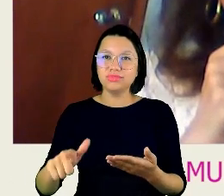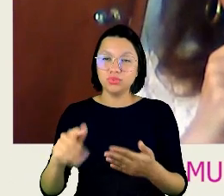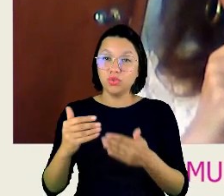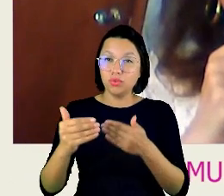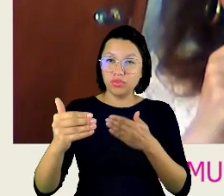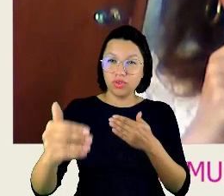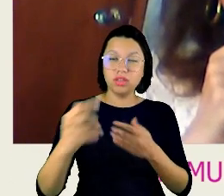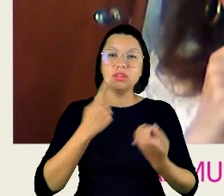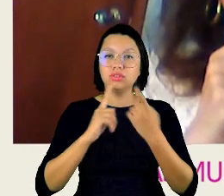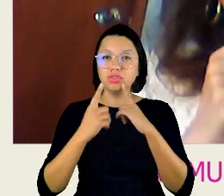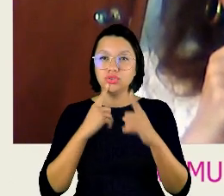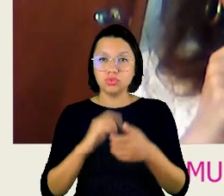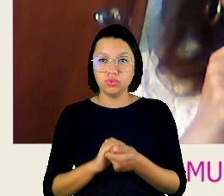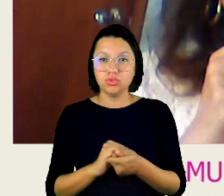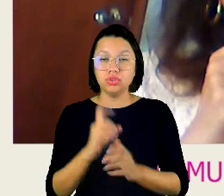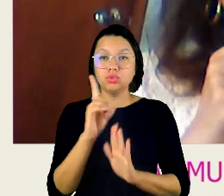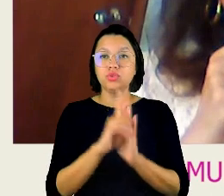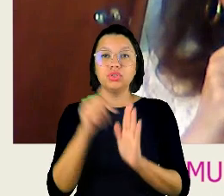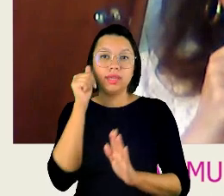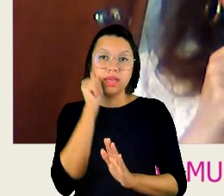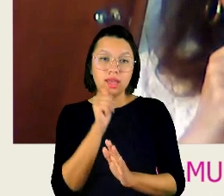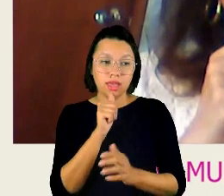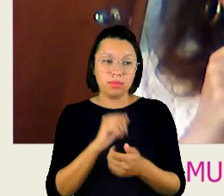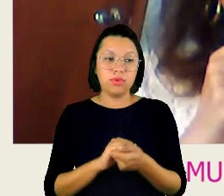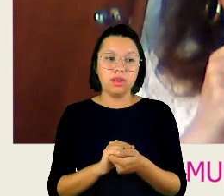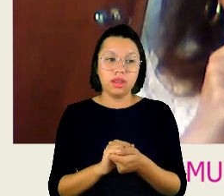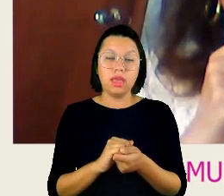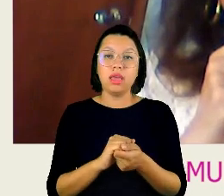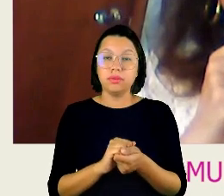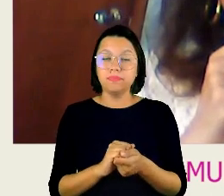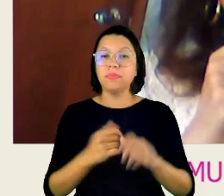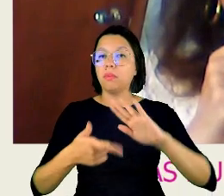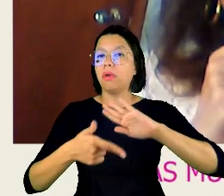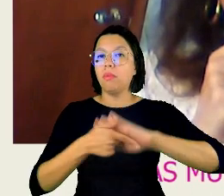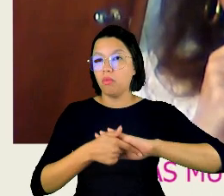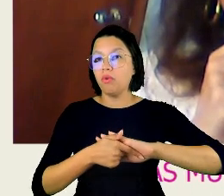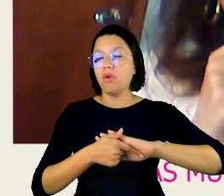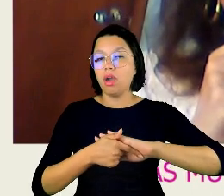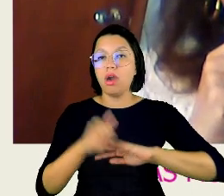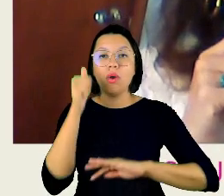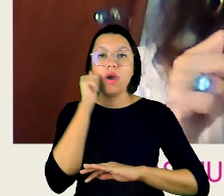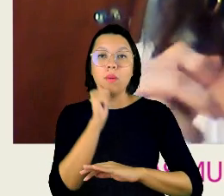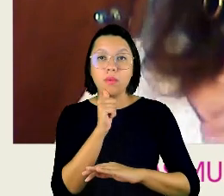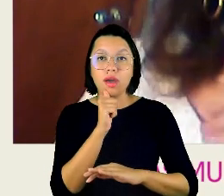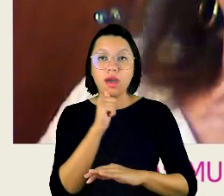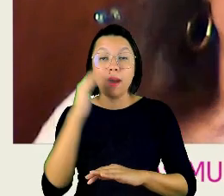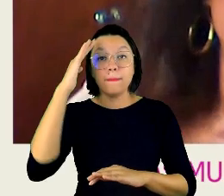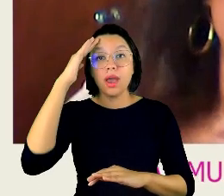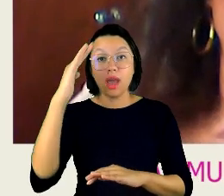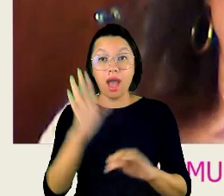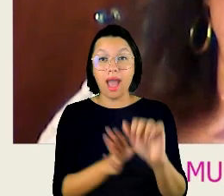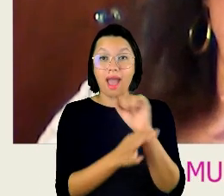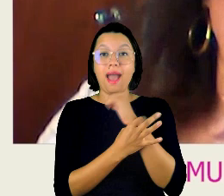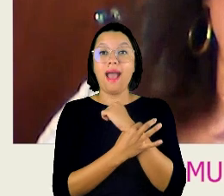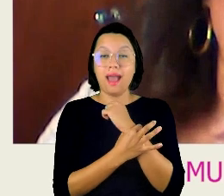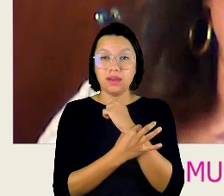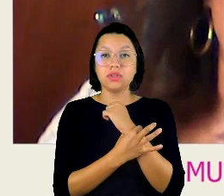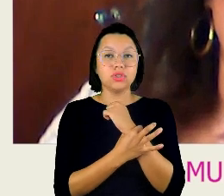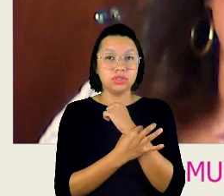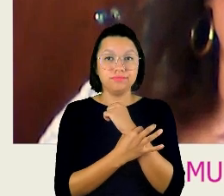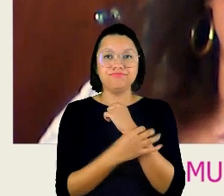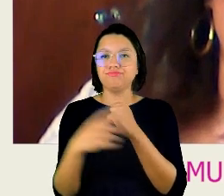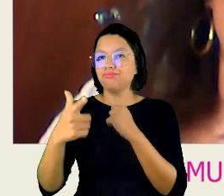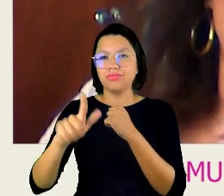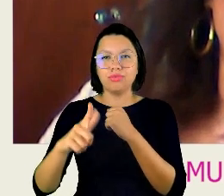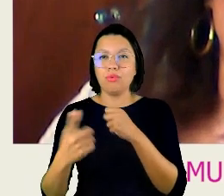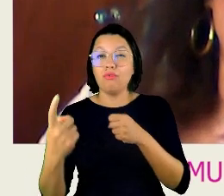avançando e discutindo o direito das mulheres, o papel das mulheres e, principalmente, a garantia de que não